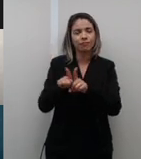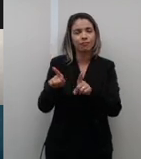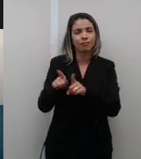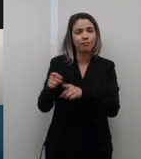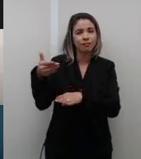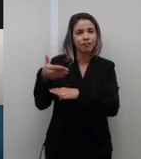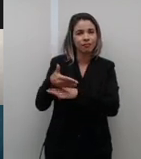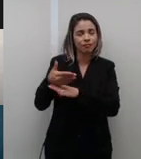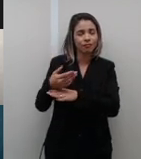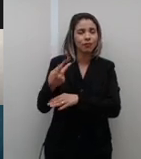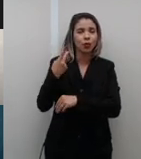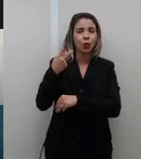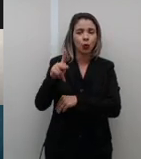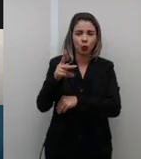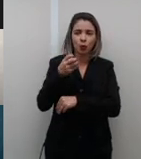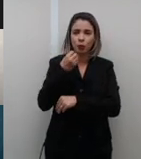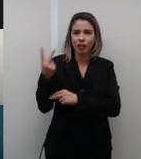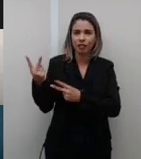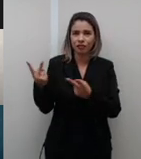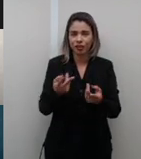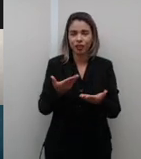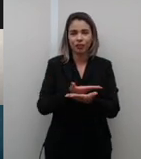bem-vindo. Muito obrigado. Muito obrigado.